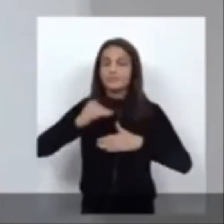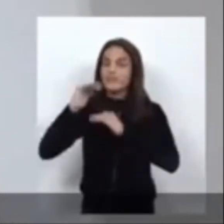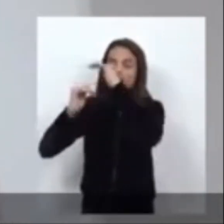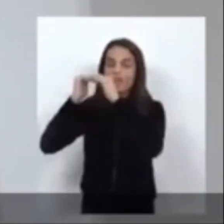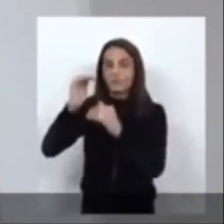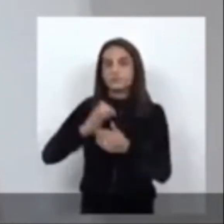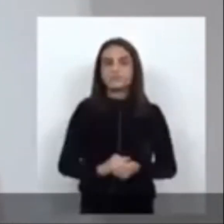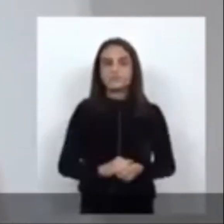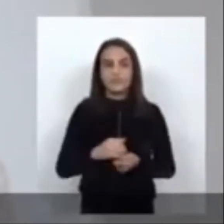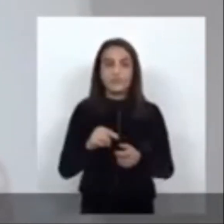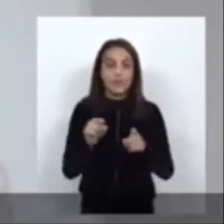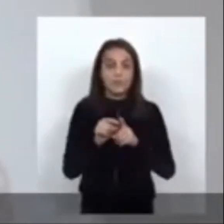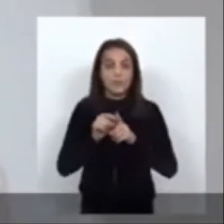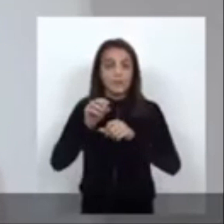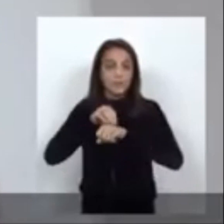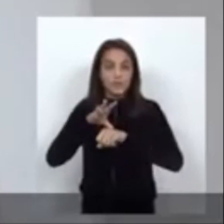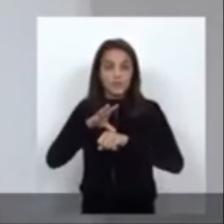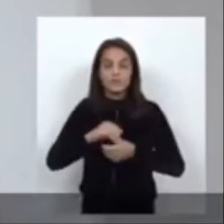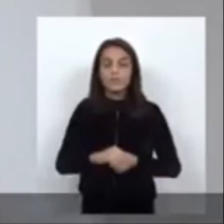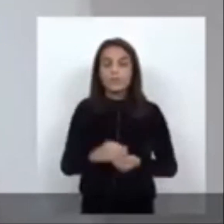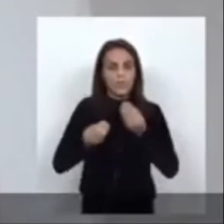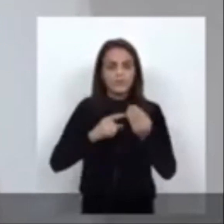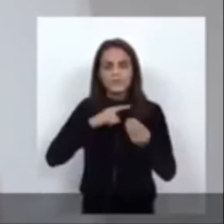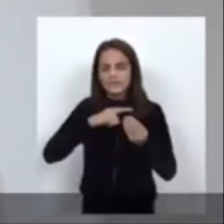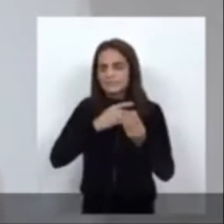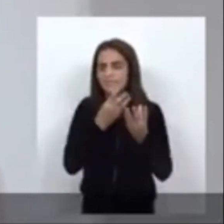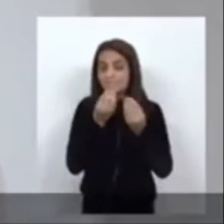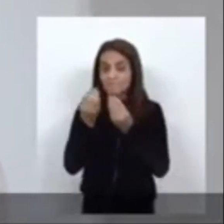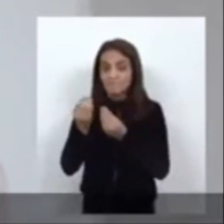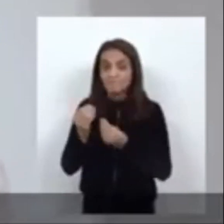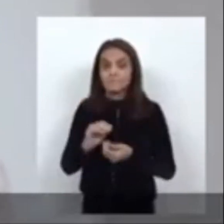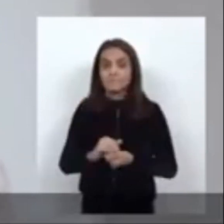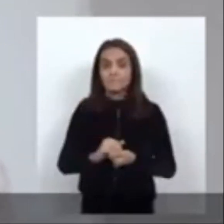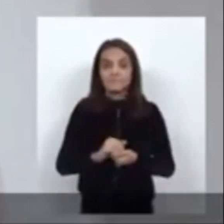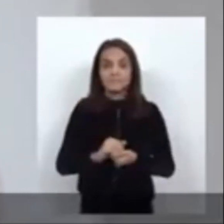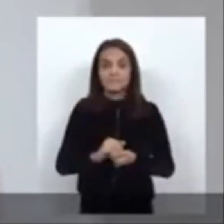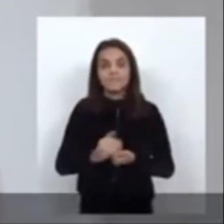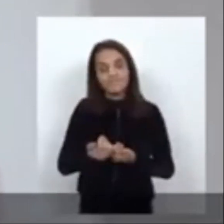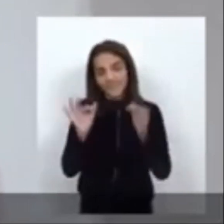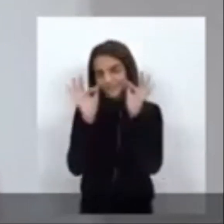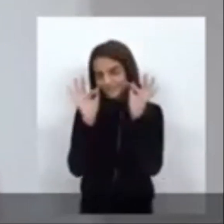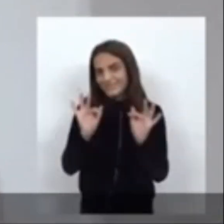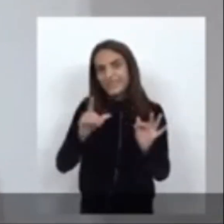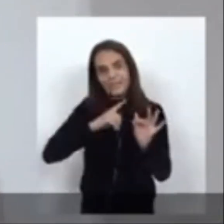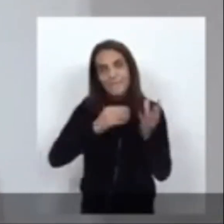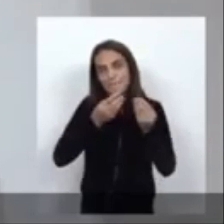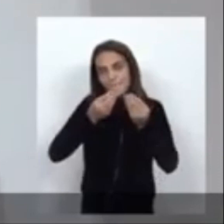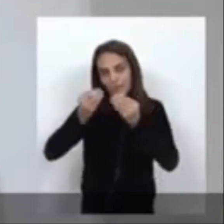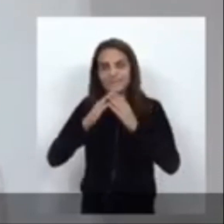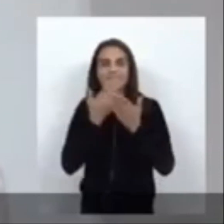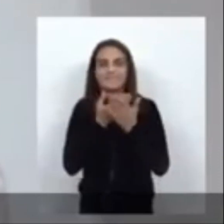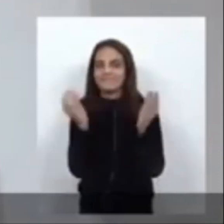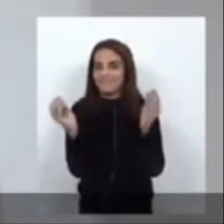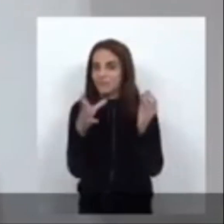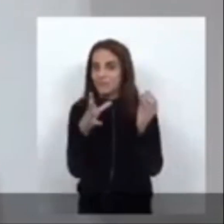Eu coloco aqui também uma sugestão, Roberta, como né? Felizmente, temos muitas escolas novas, né, que